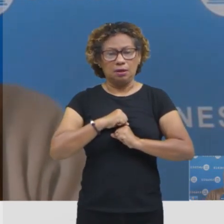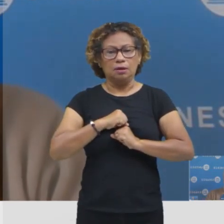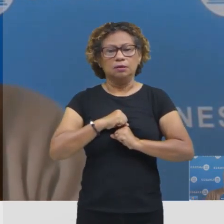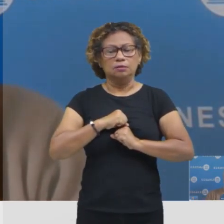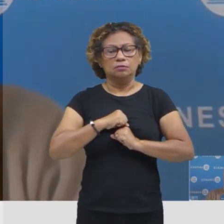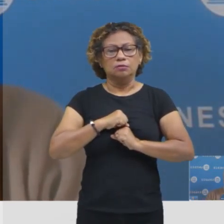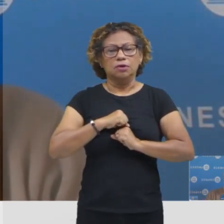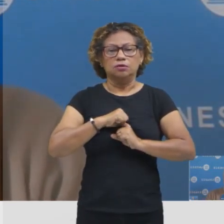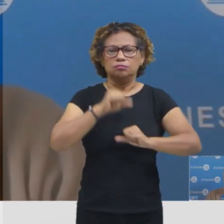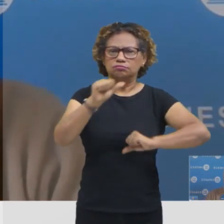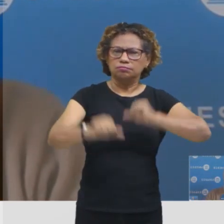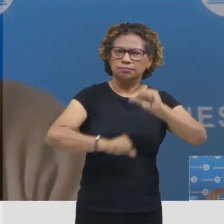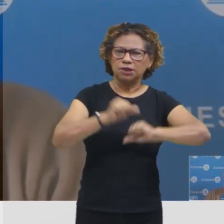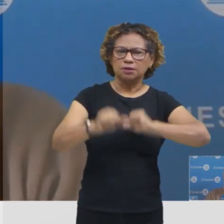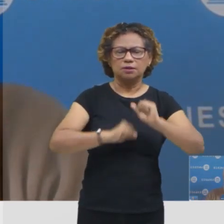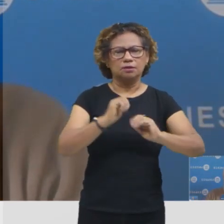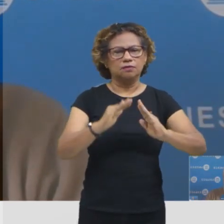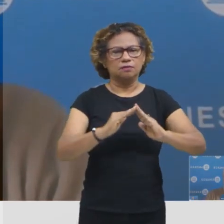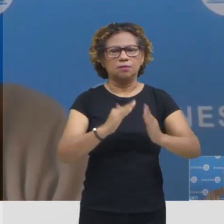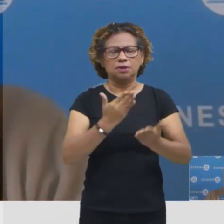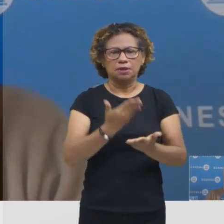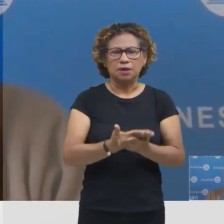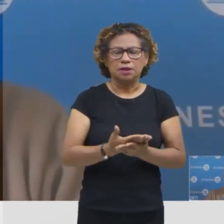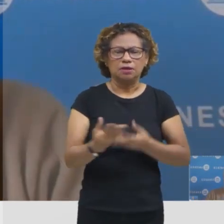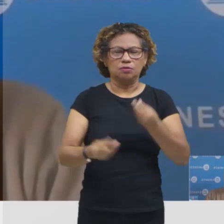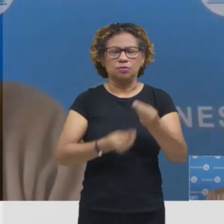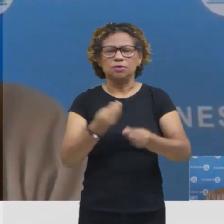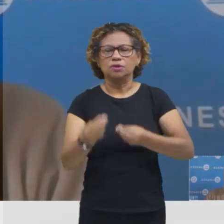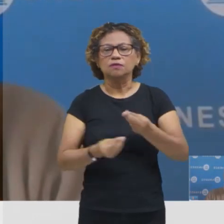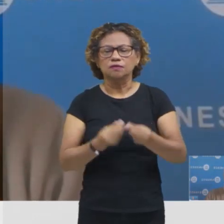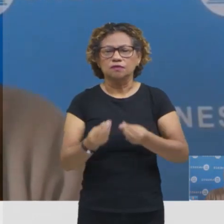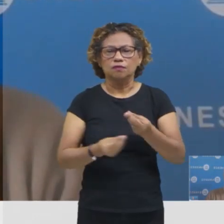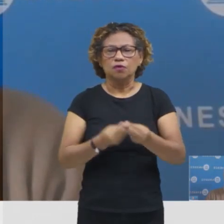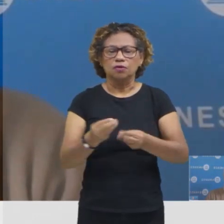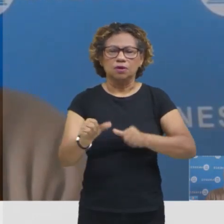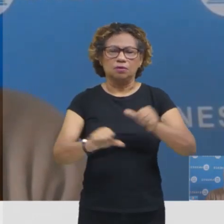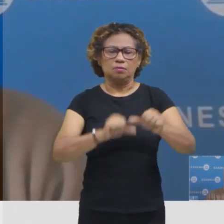escola, aquilo a que eu designo a metamorfose da escola,